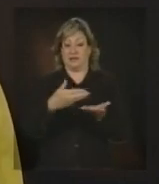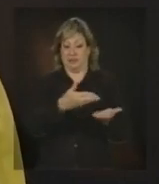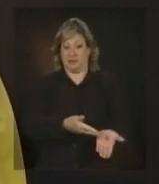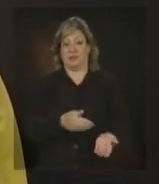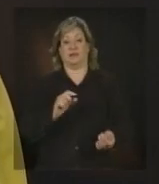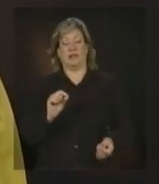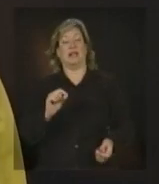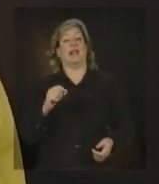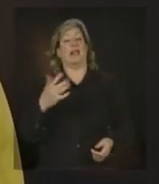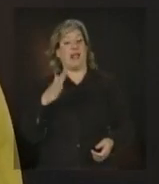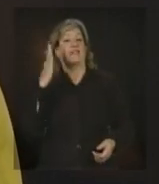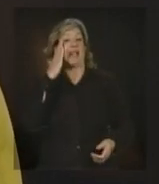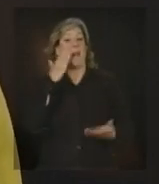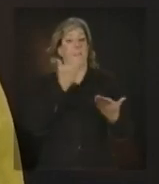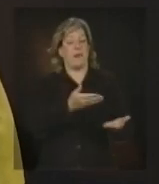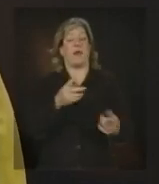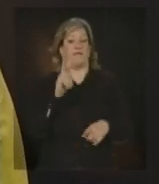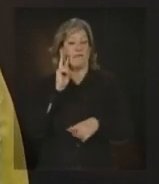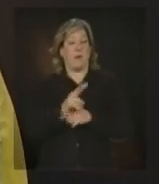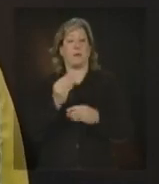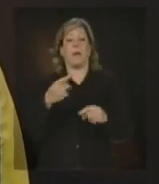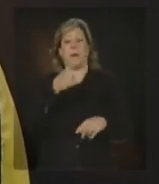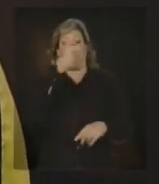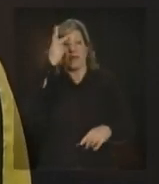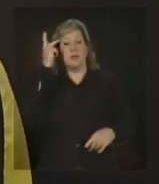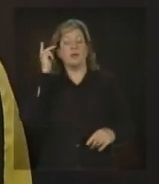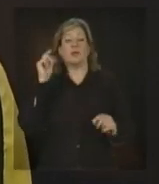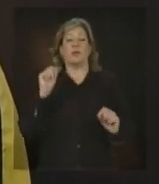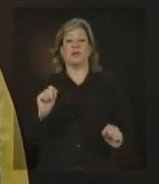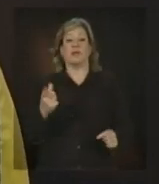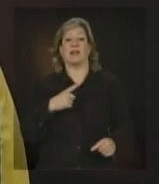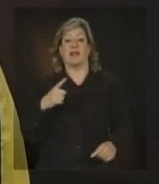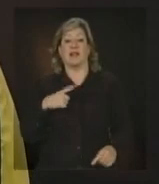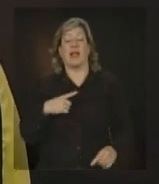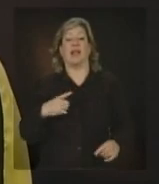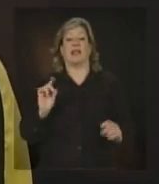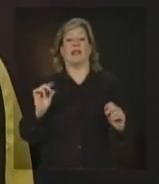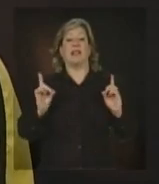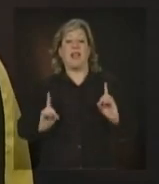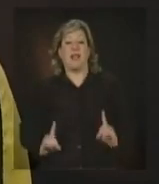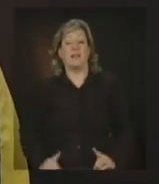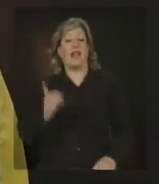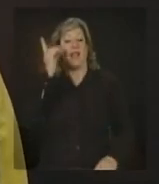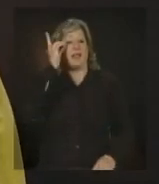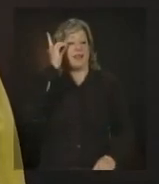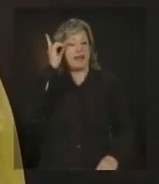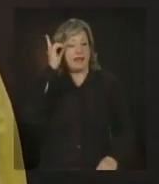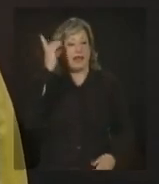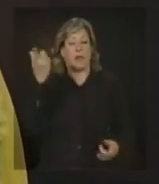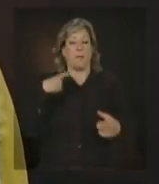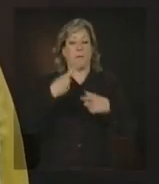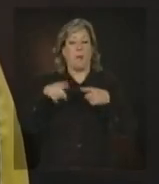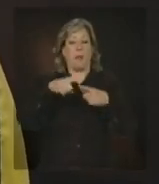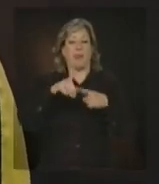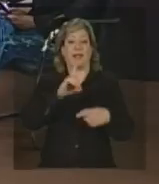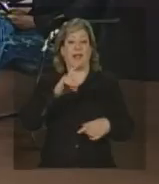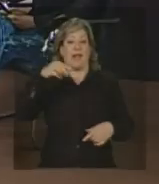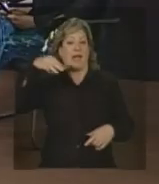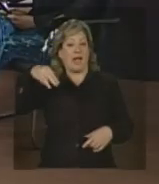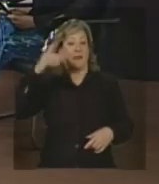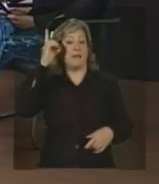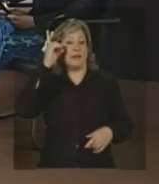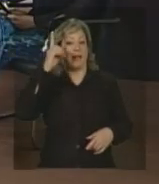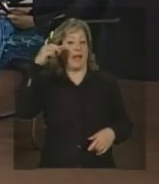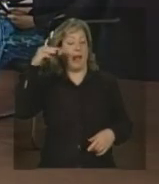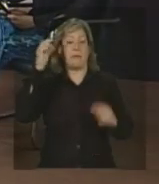acompanha isso bastante, que são as crianças com deficiência intelectual, né, a síndrome de Down, porque... Que a inclusão fica mais... Fica